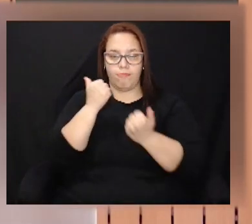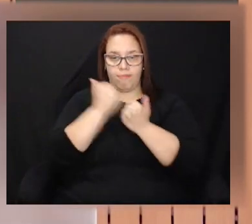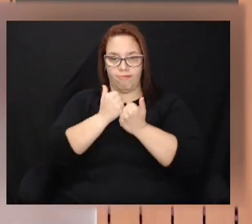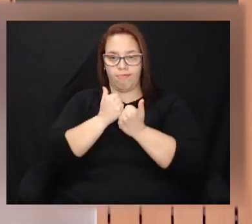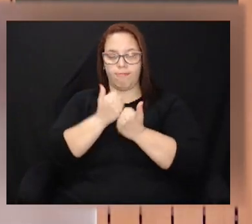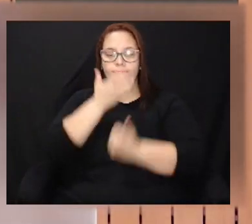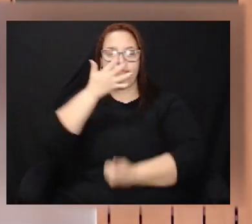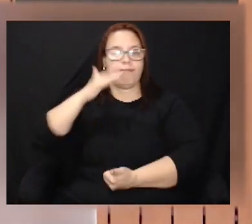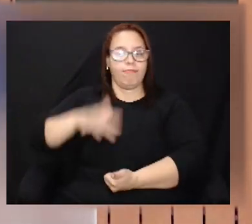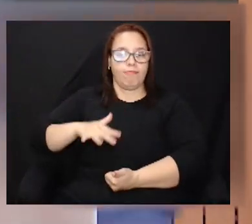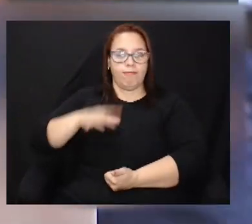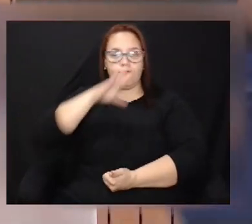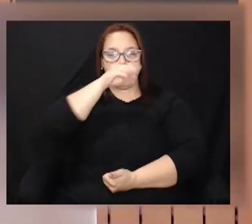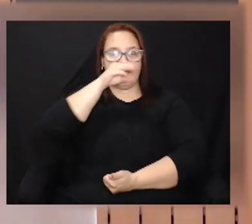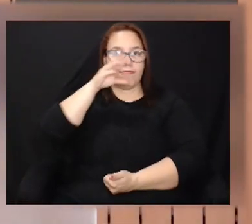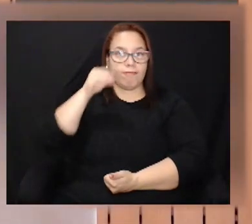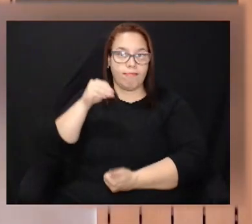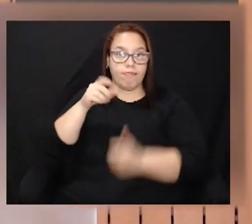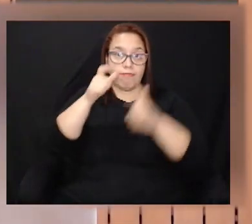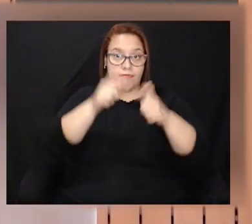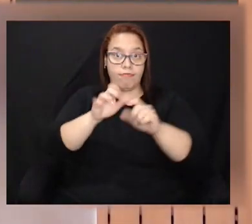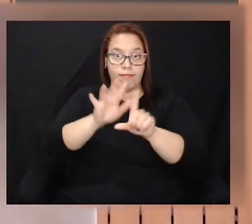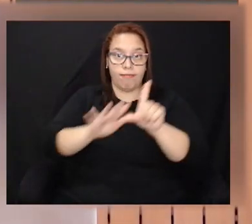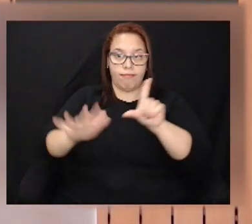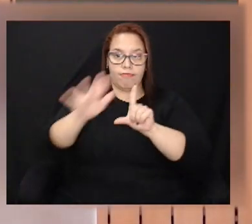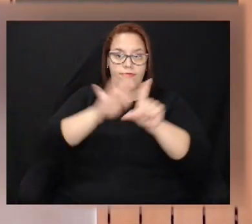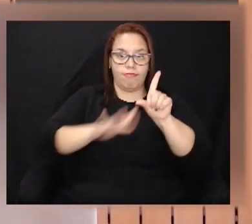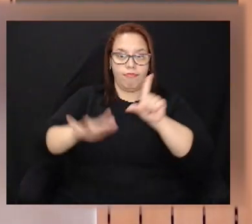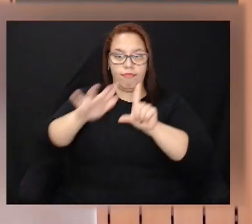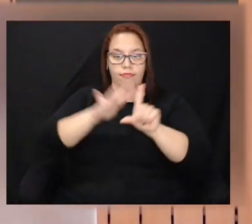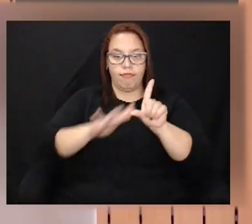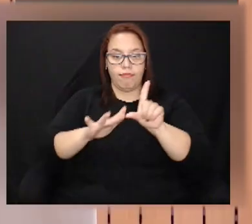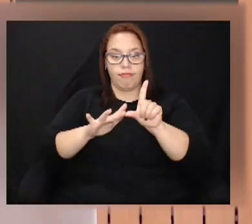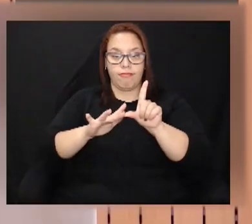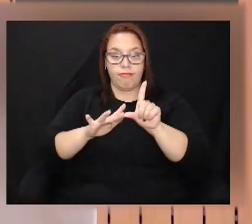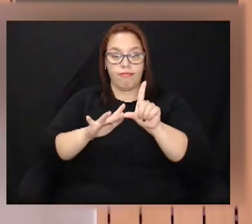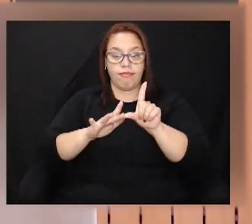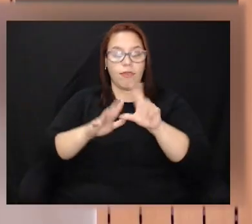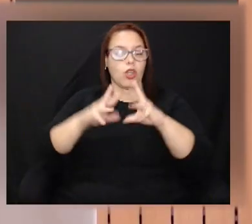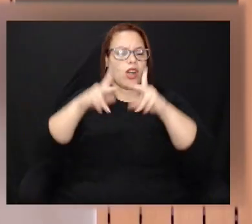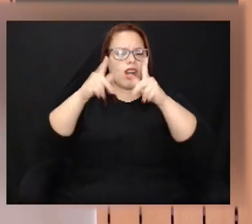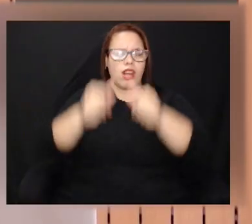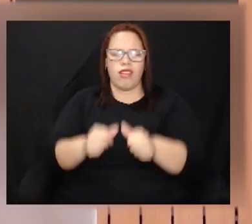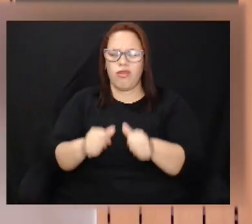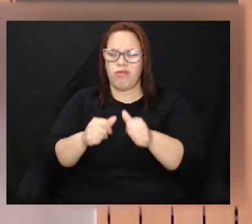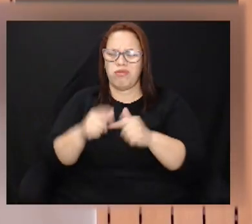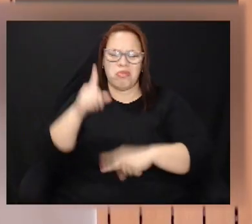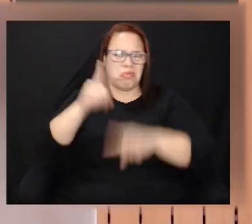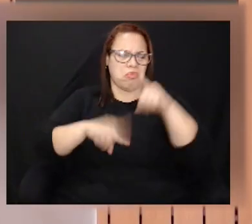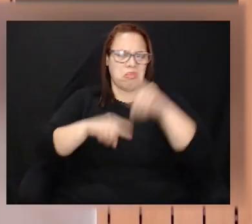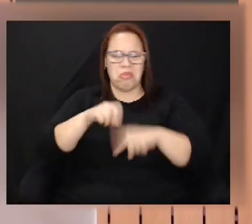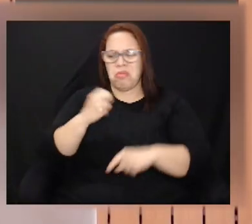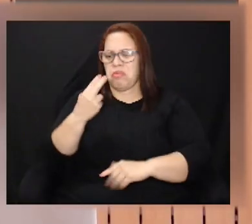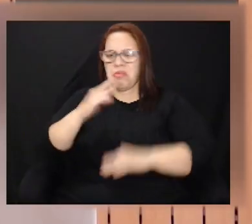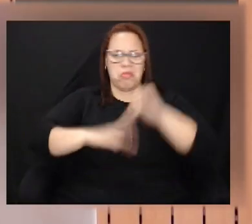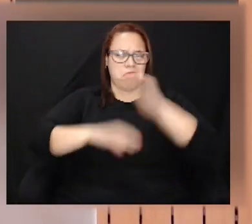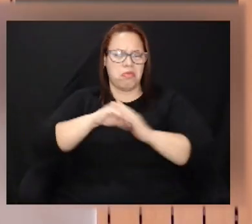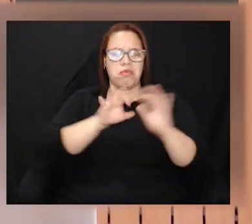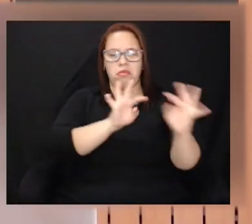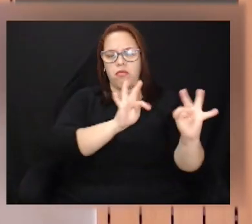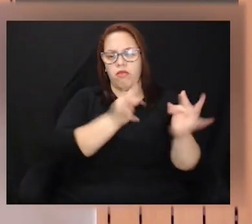de adolescentes em ambientes digitais e aplica-se a todo produto ou serviço de tecnologia da